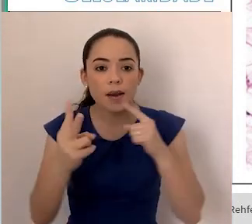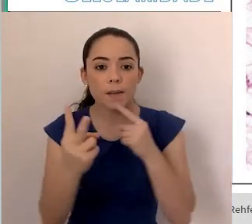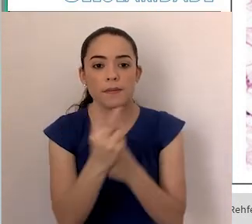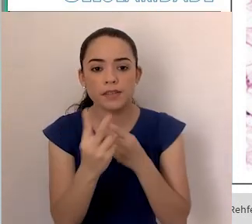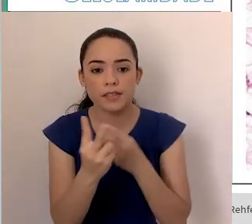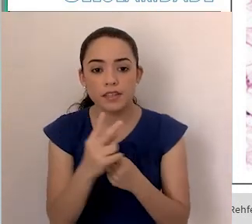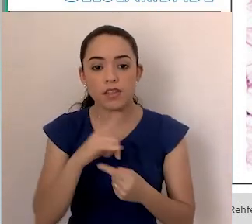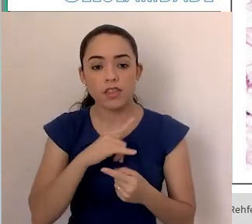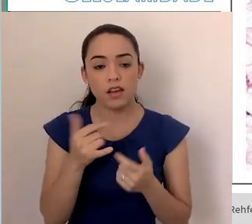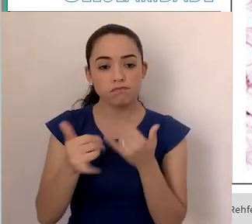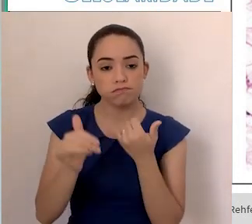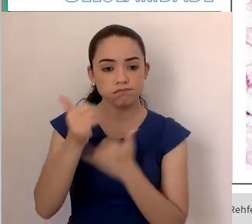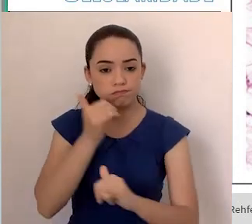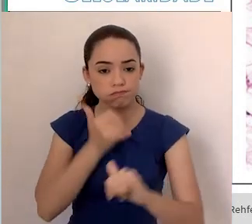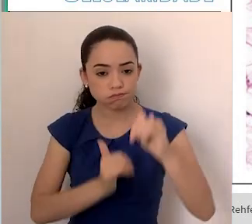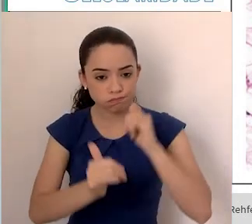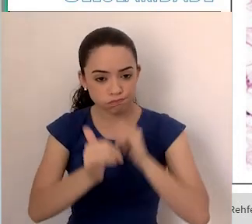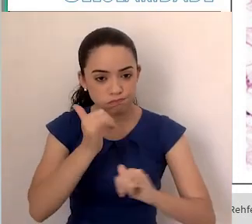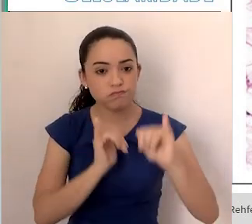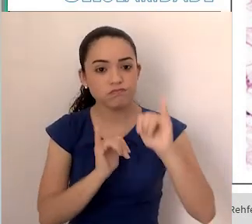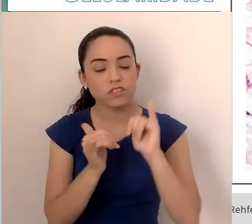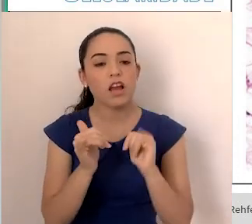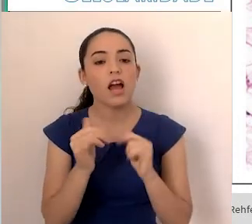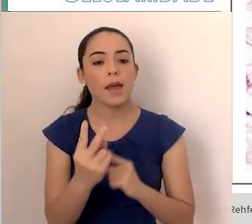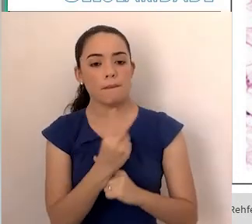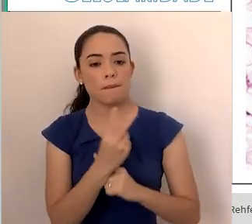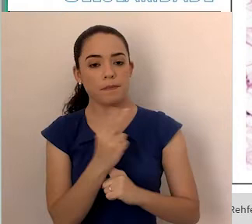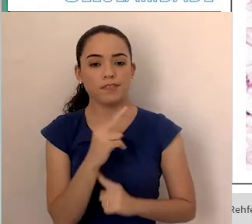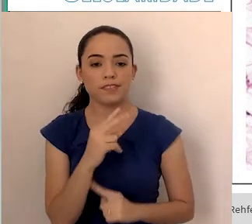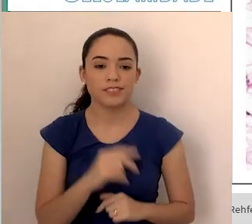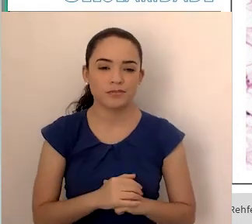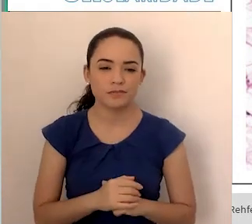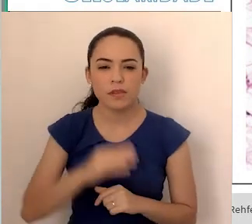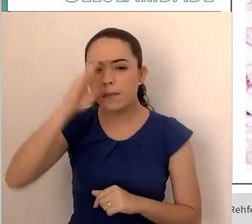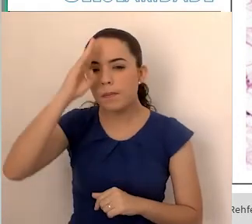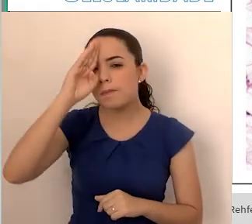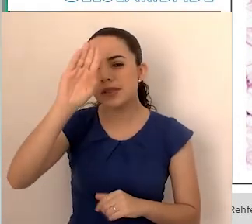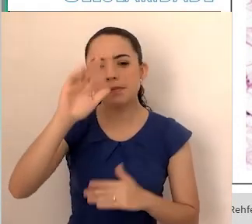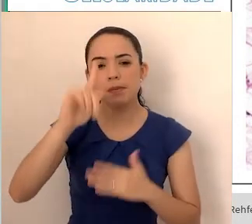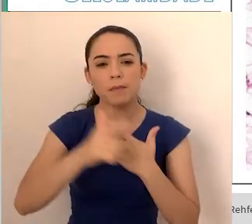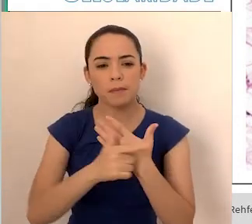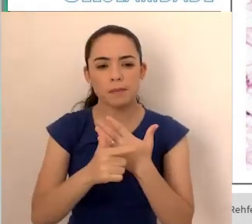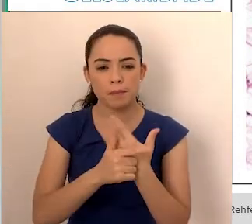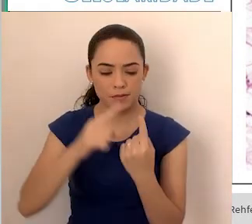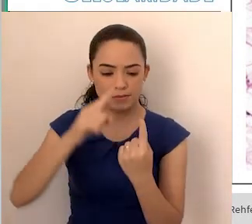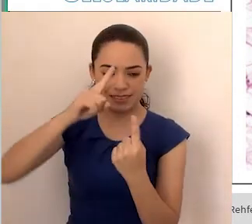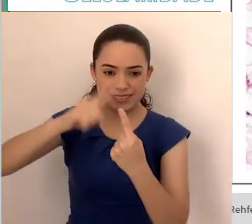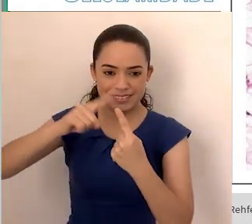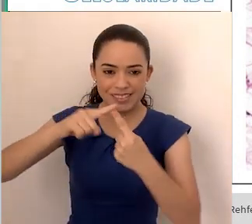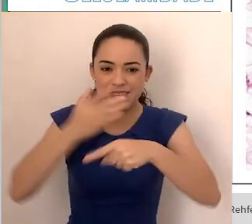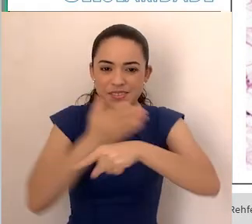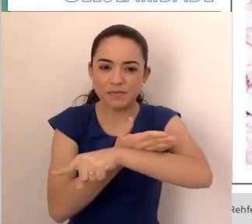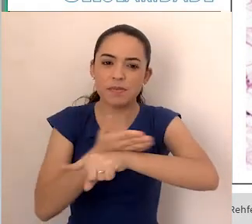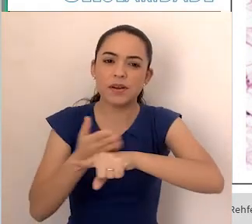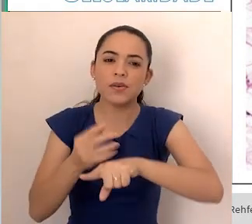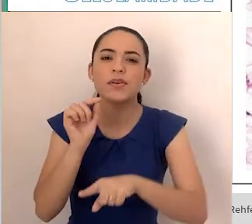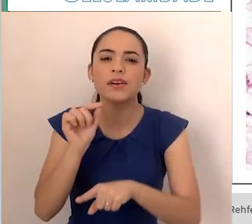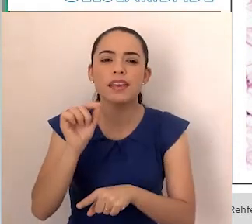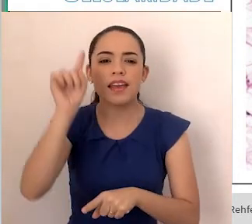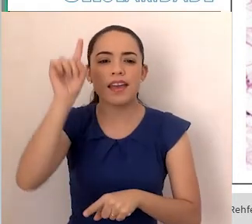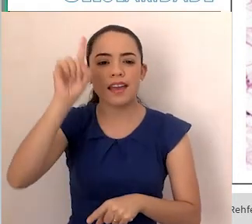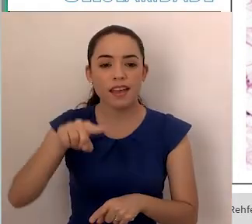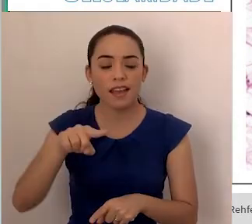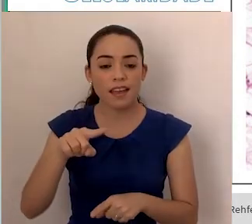associados a efeitos protetores sobre a energia e a homeostase. O principal papel do tecido adiposo